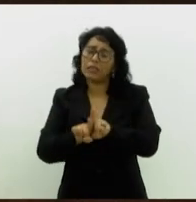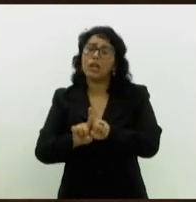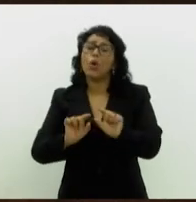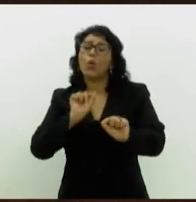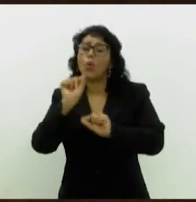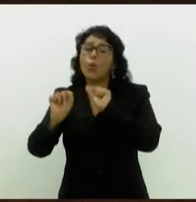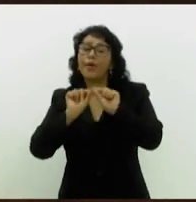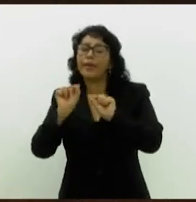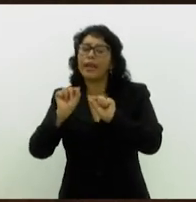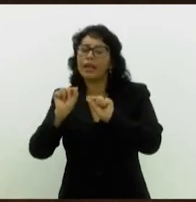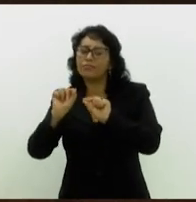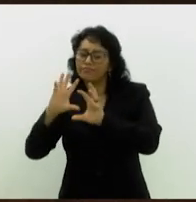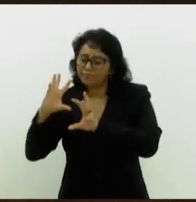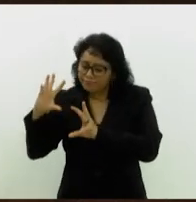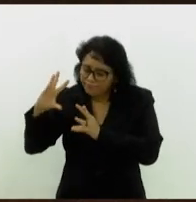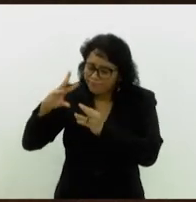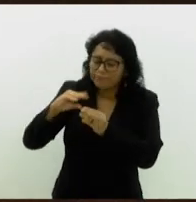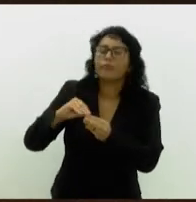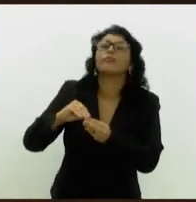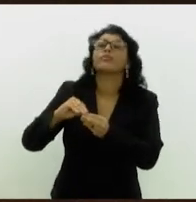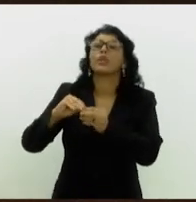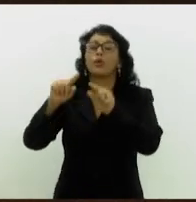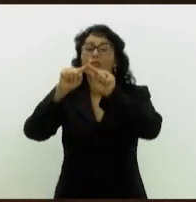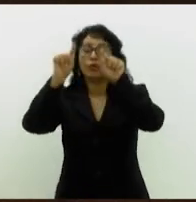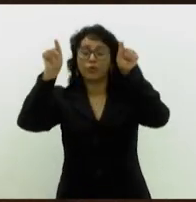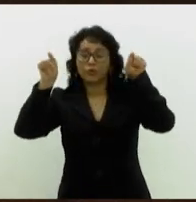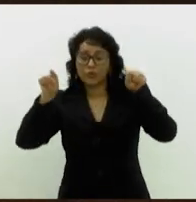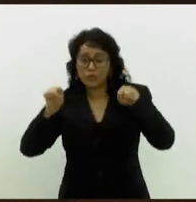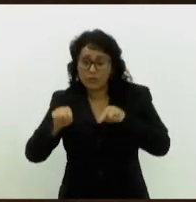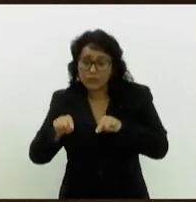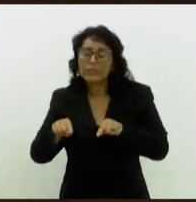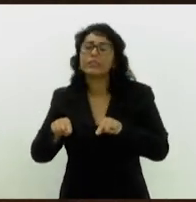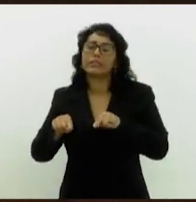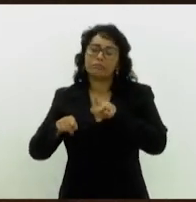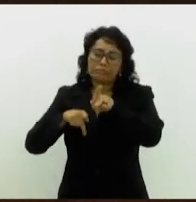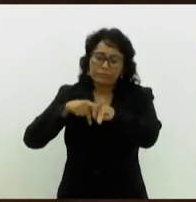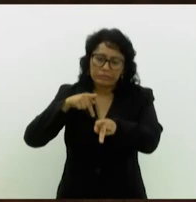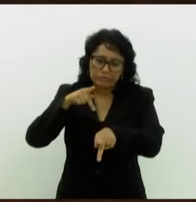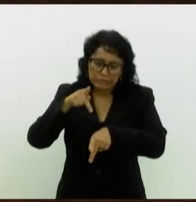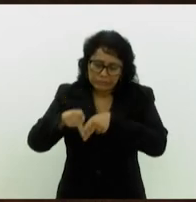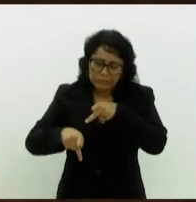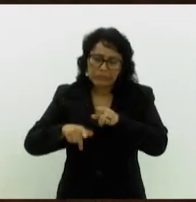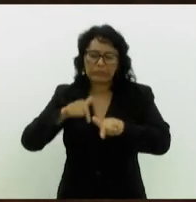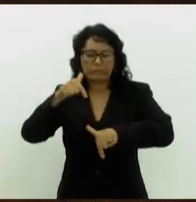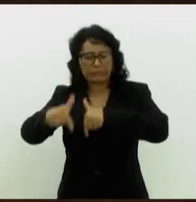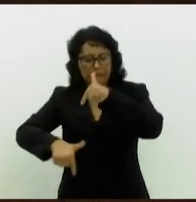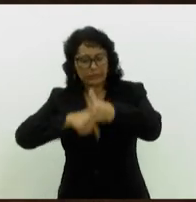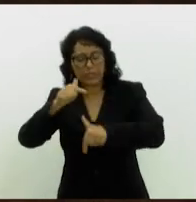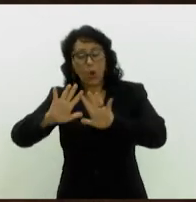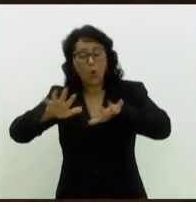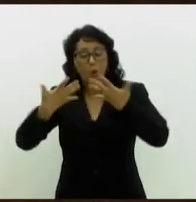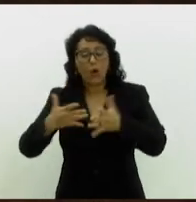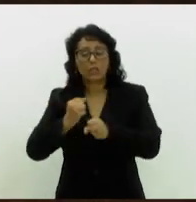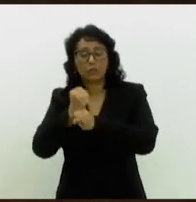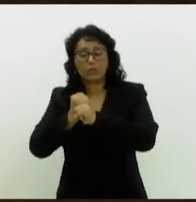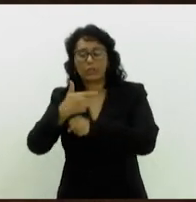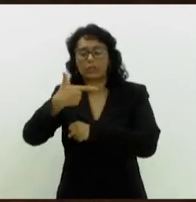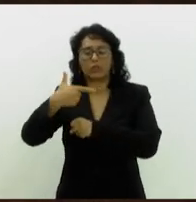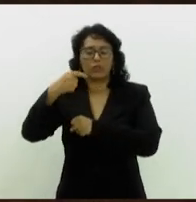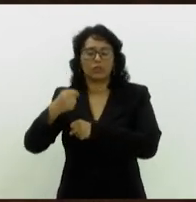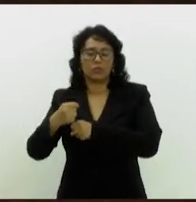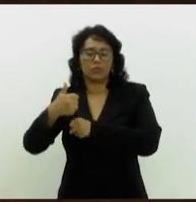unificar o funcionalismo público então quando em 2012 nós